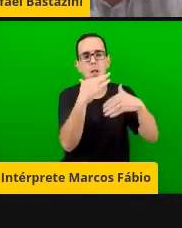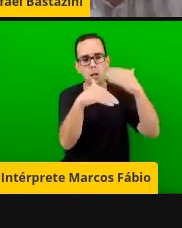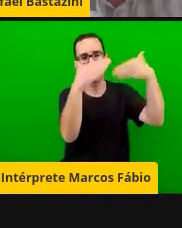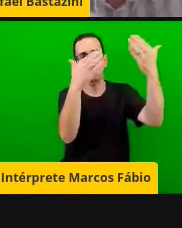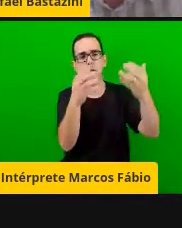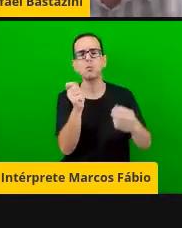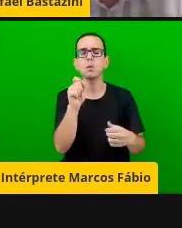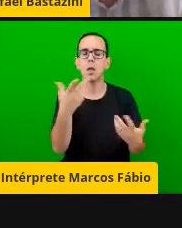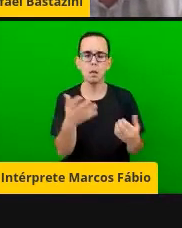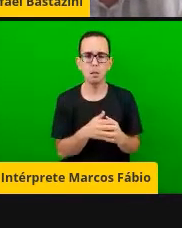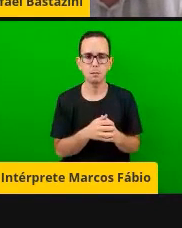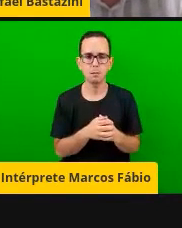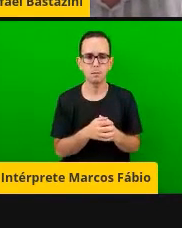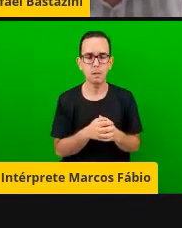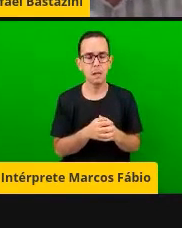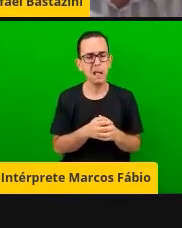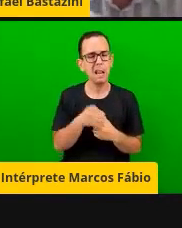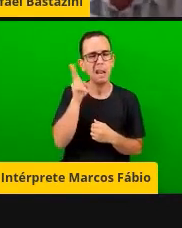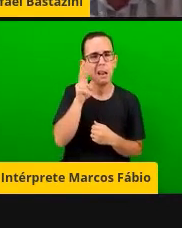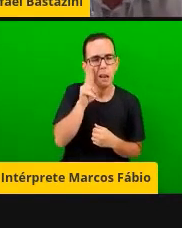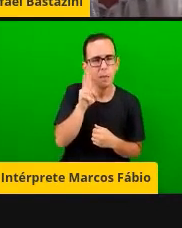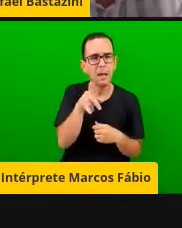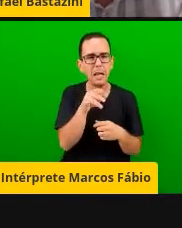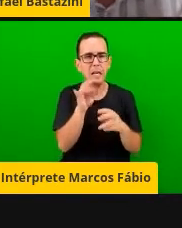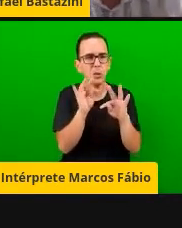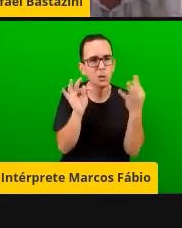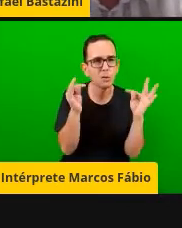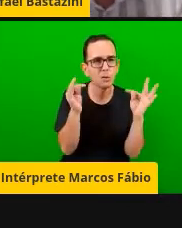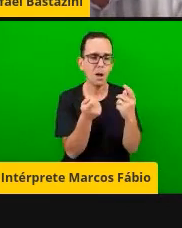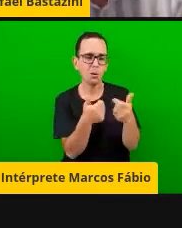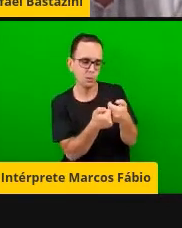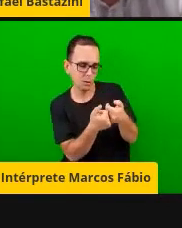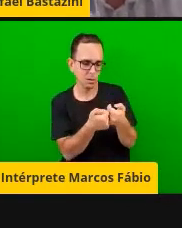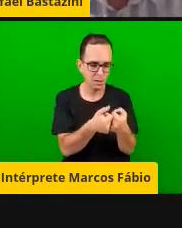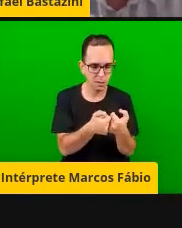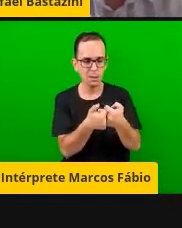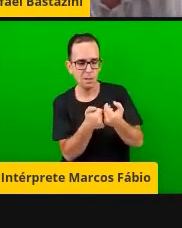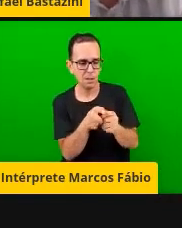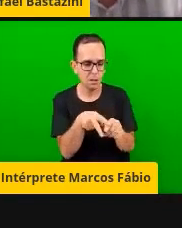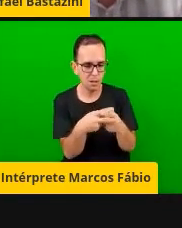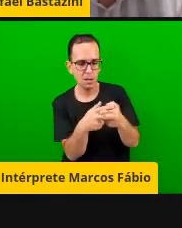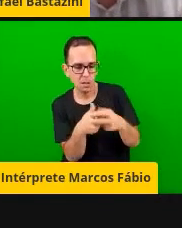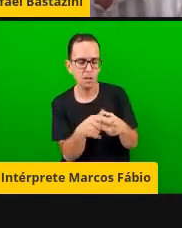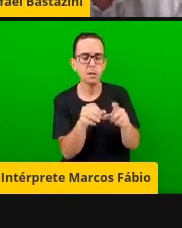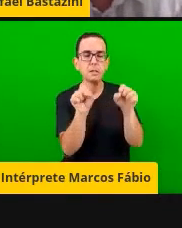dizer? Aquele tipo de tecnologia com controle remoto, com automação,